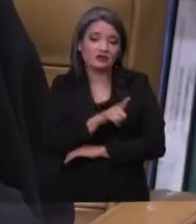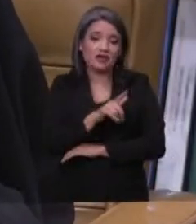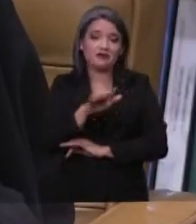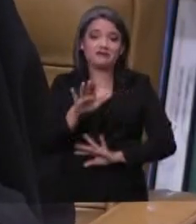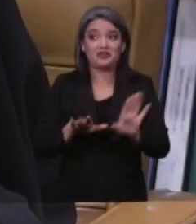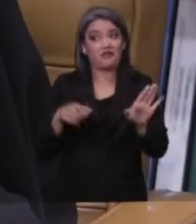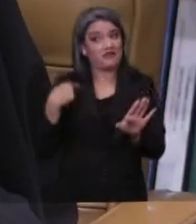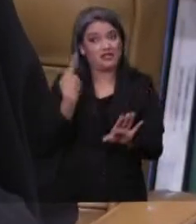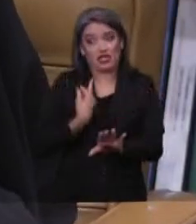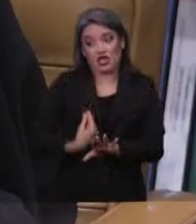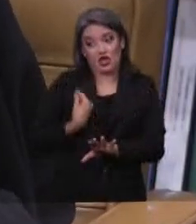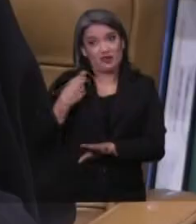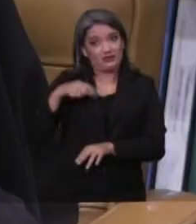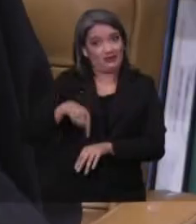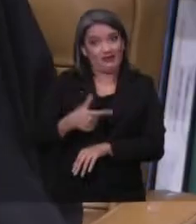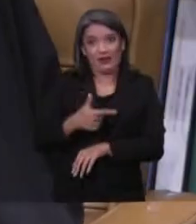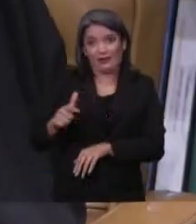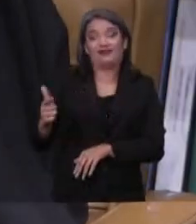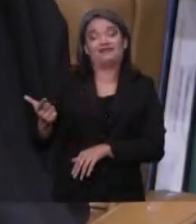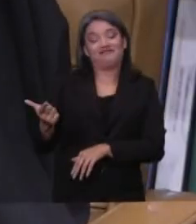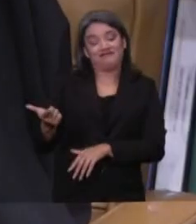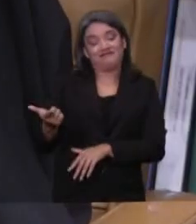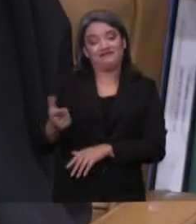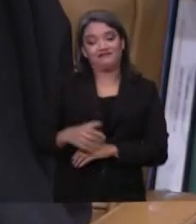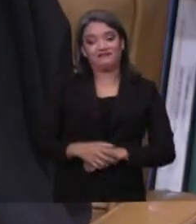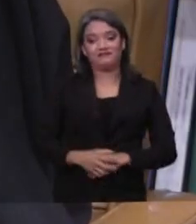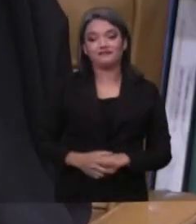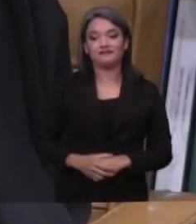aqui não estivéssemos aqui. É possível.